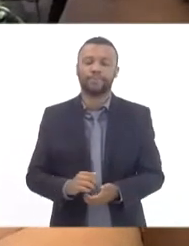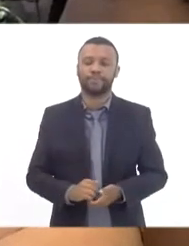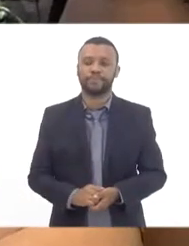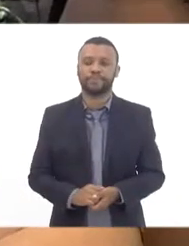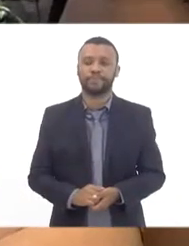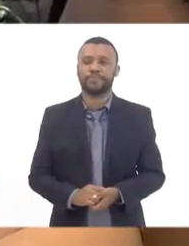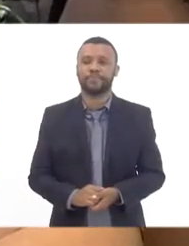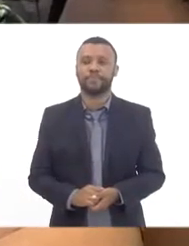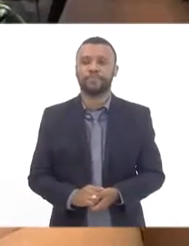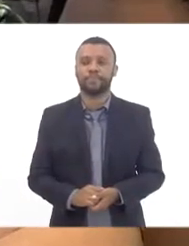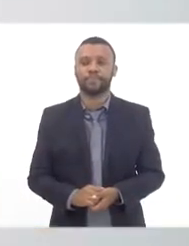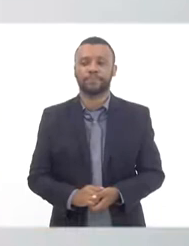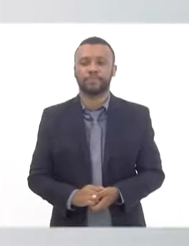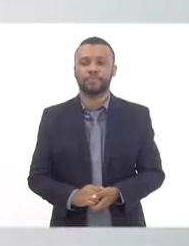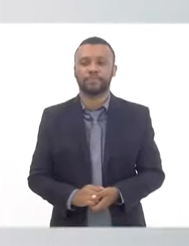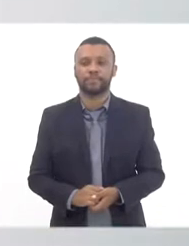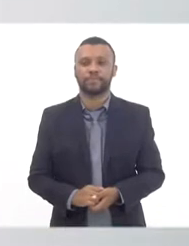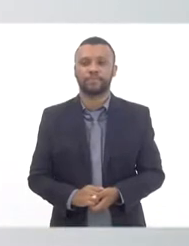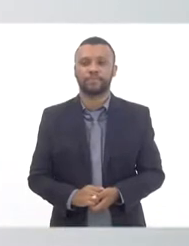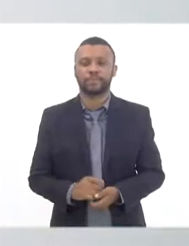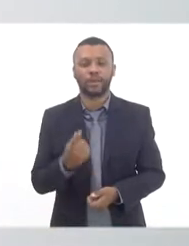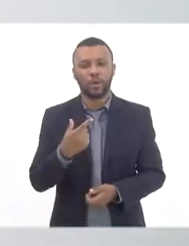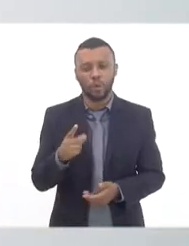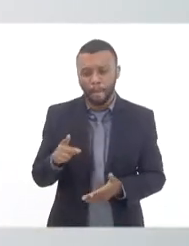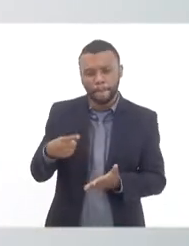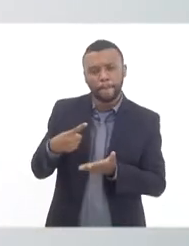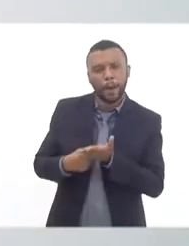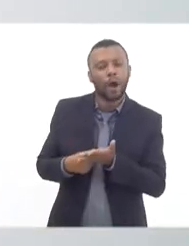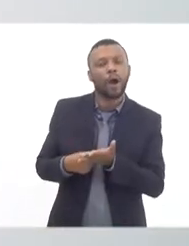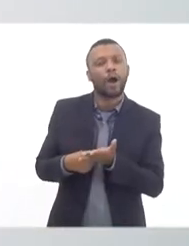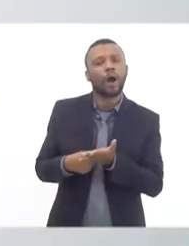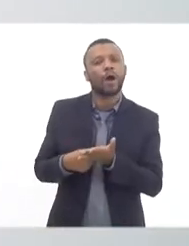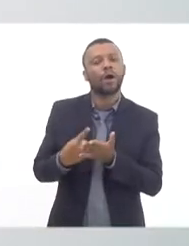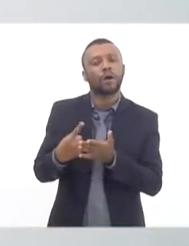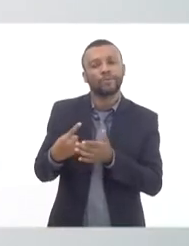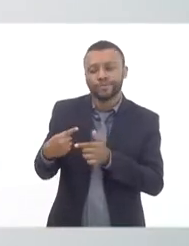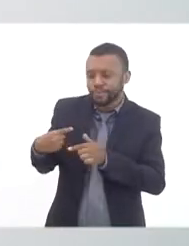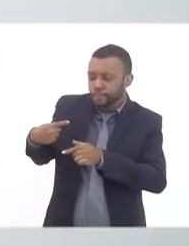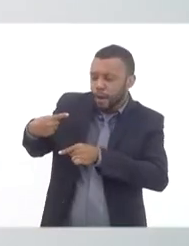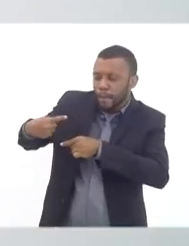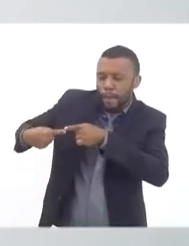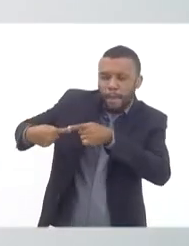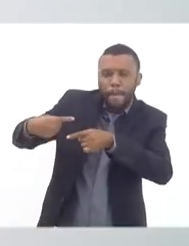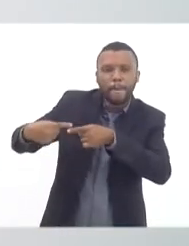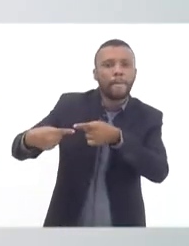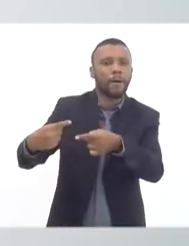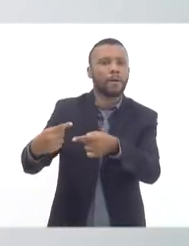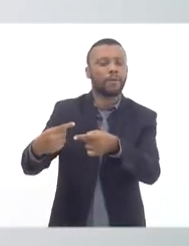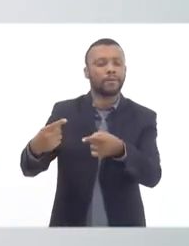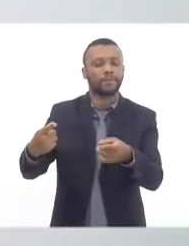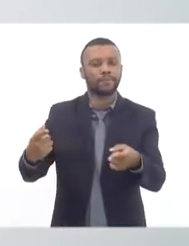Eu faço parte do parlamento de muitos anos e